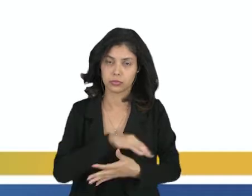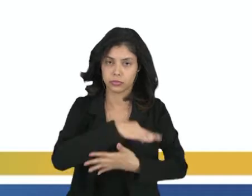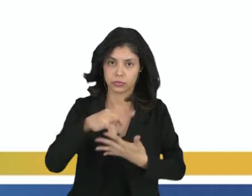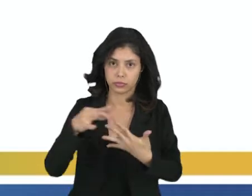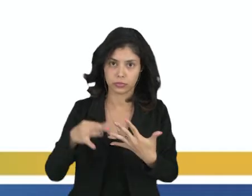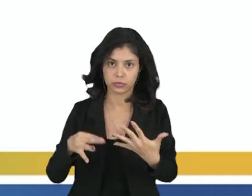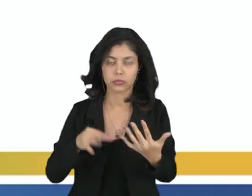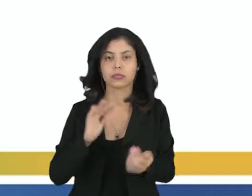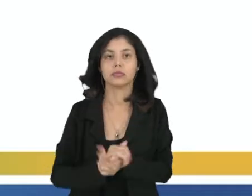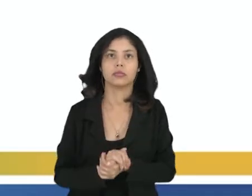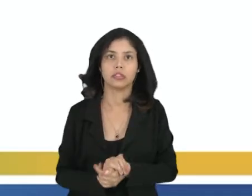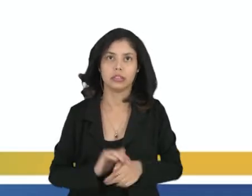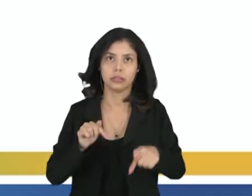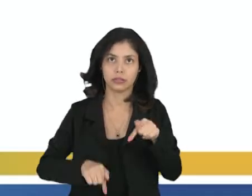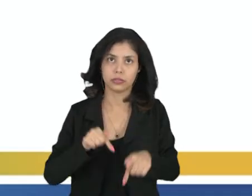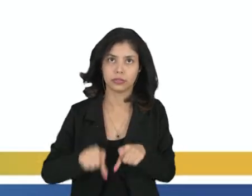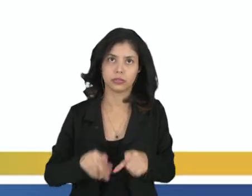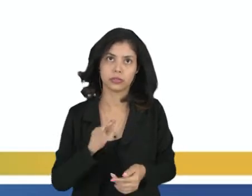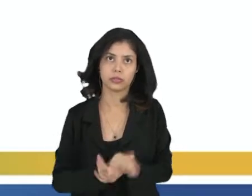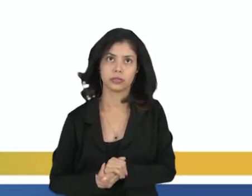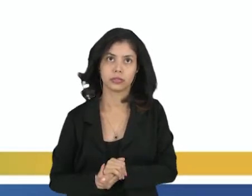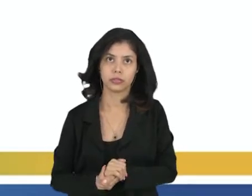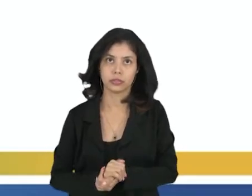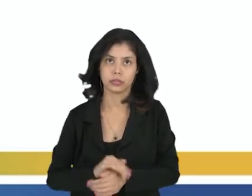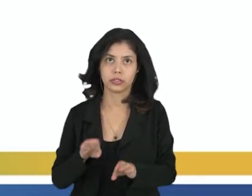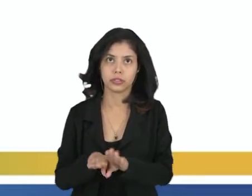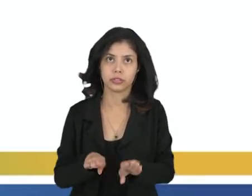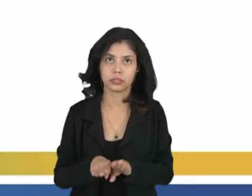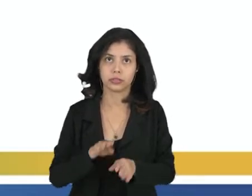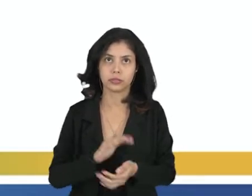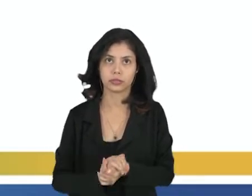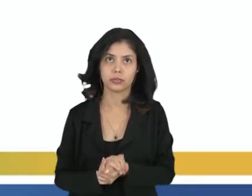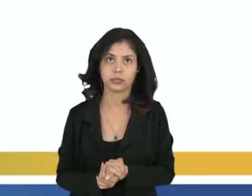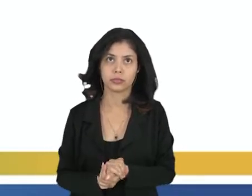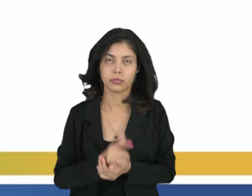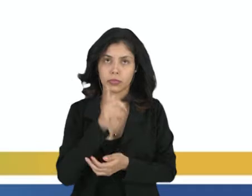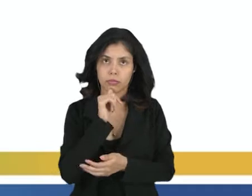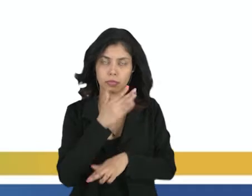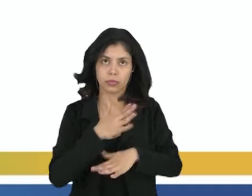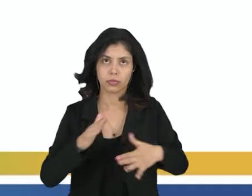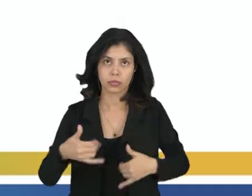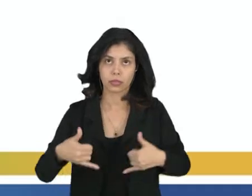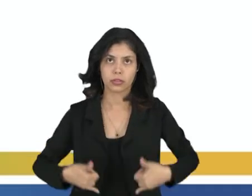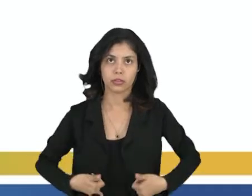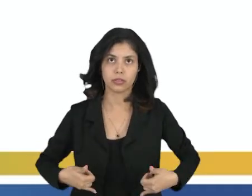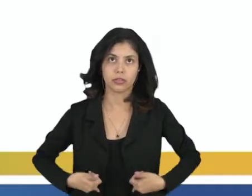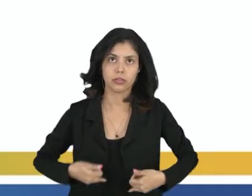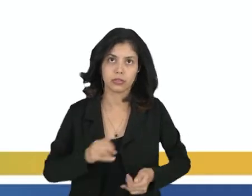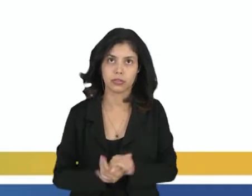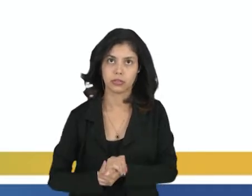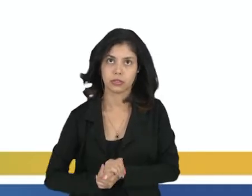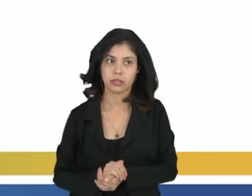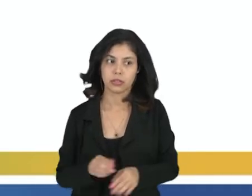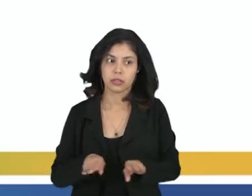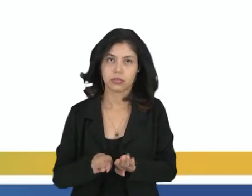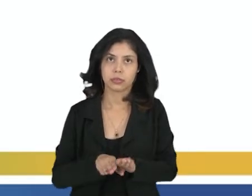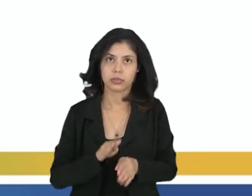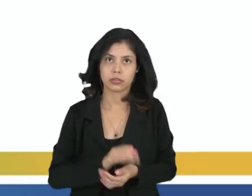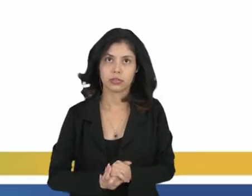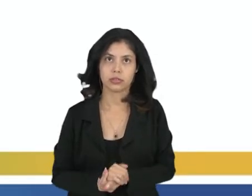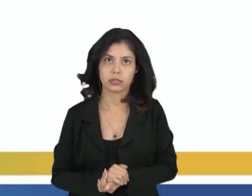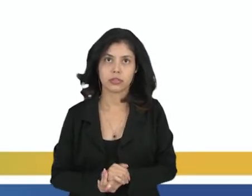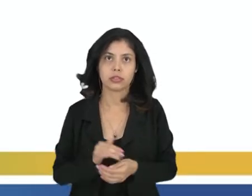unidos através da ligação covalente, reage com a água sofrendo ionização, e aí lembrando o que